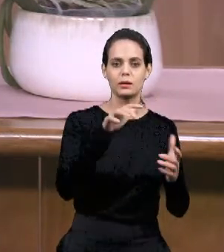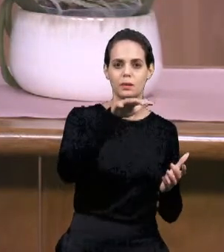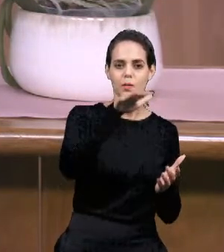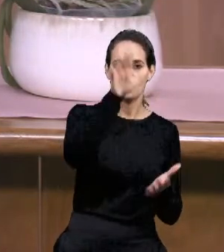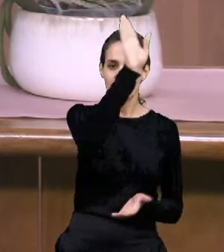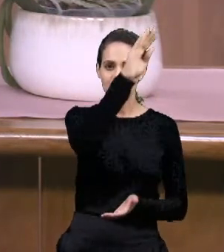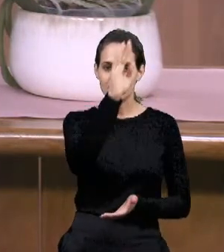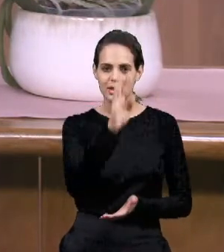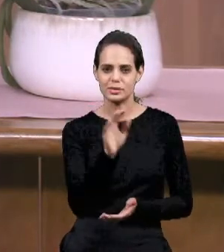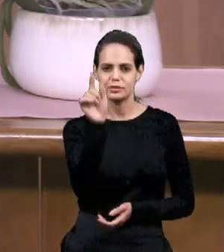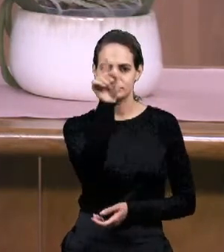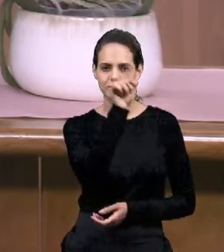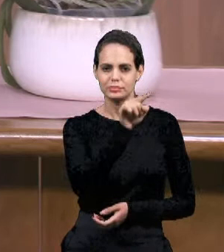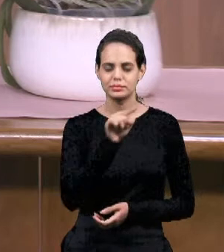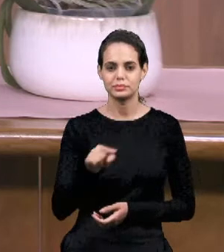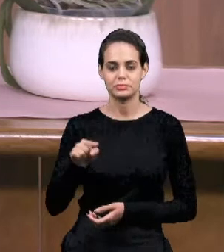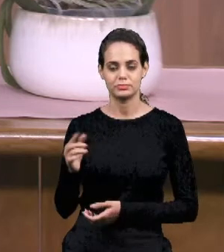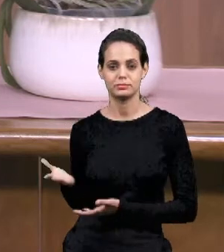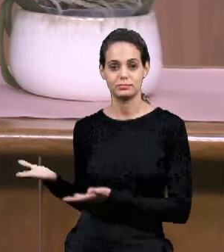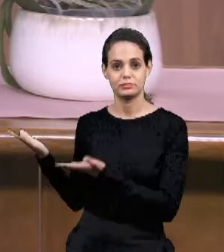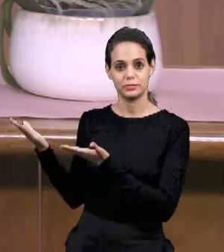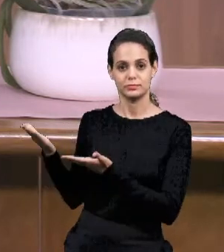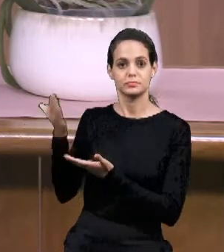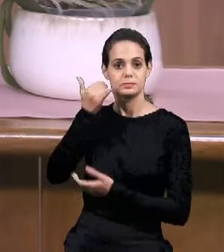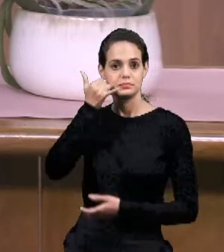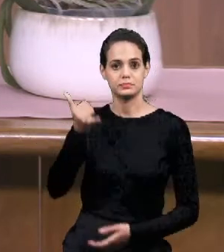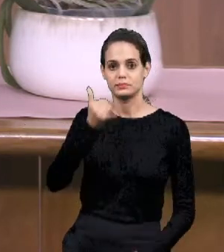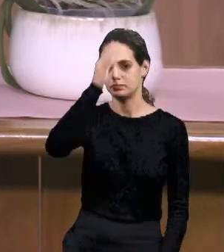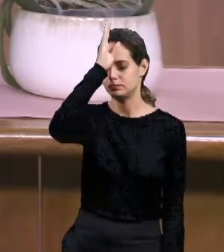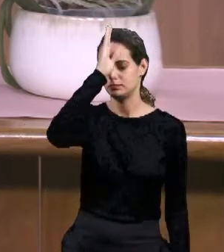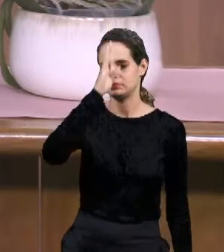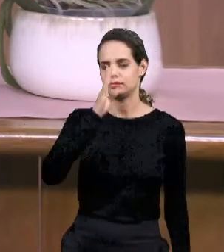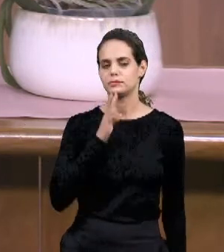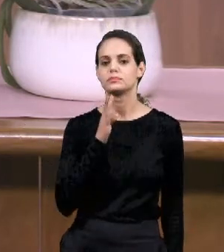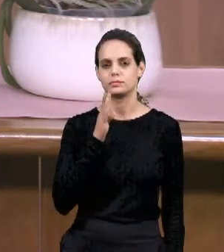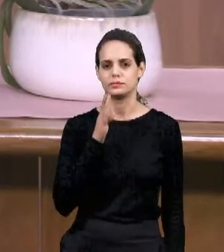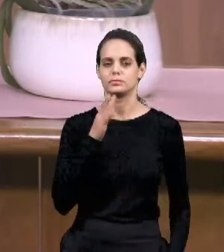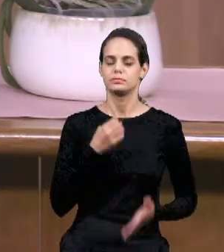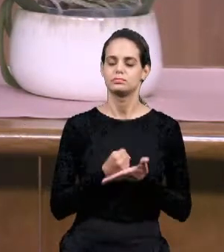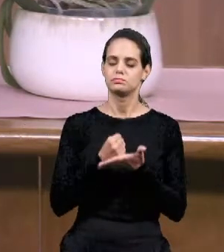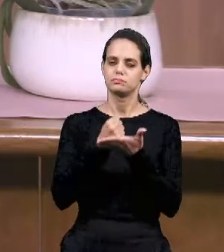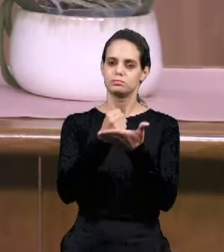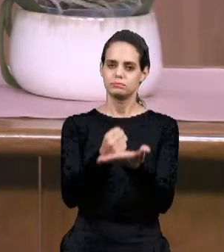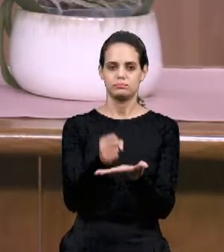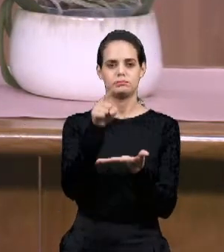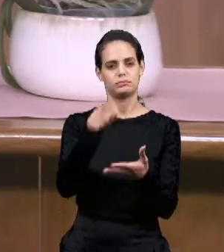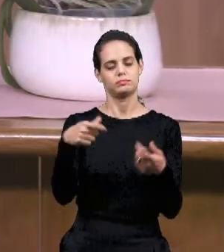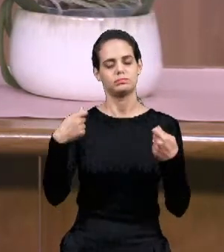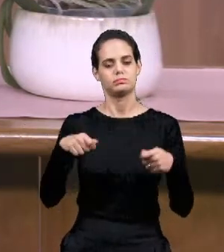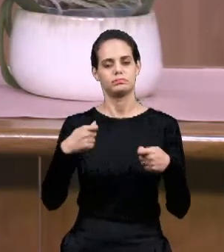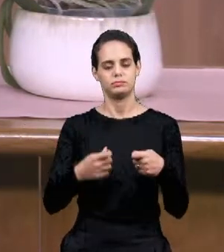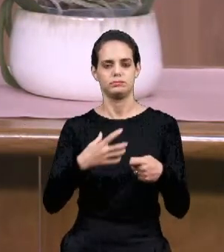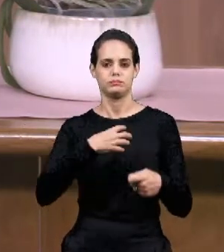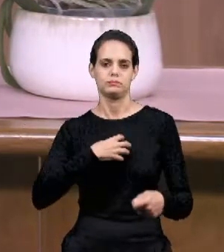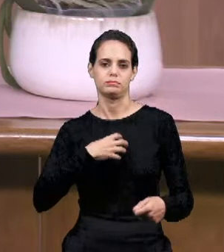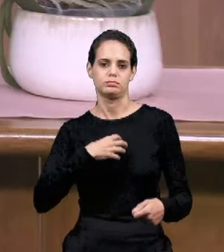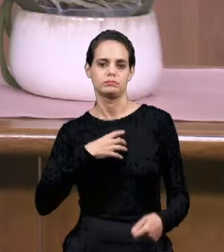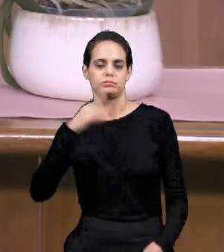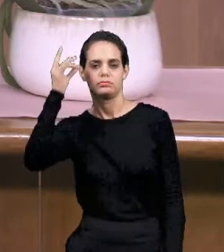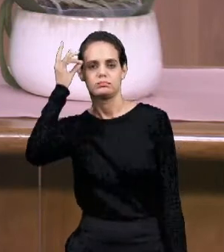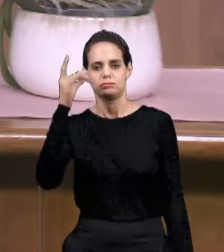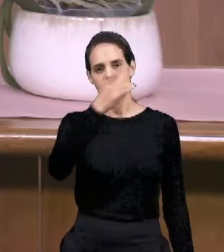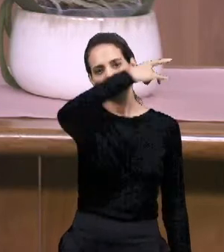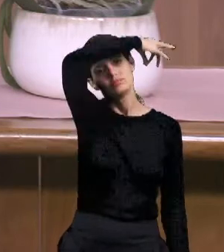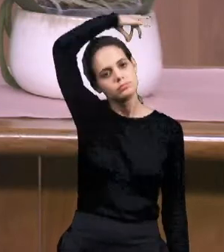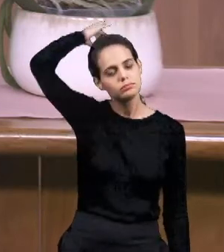número gratuitamente para serem assistidas de acordo com a sua necessidade, naturalmente, necessidade espiritual. Precisa ouvir